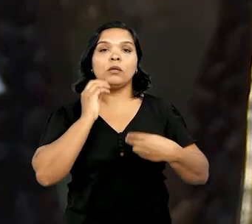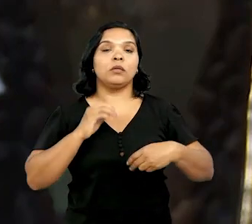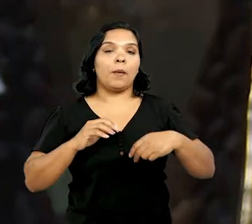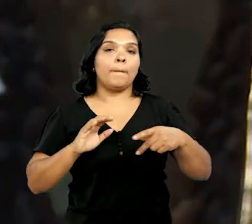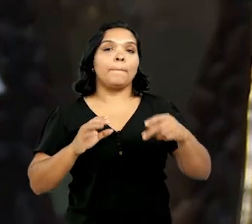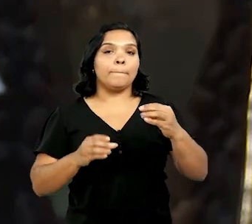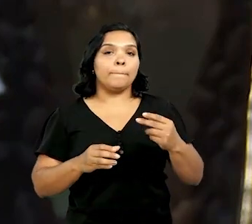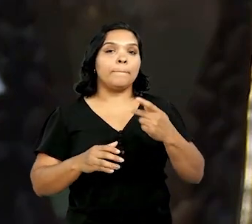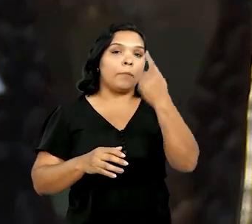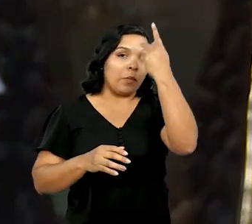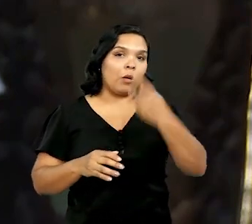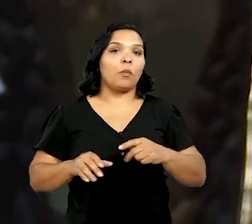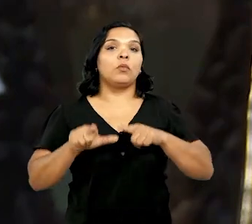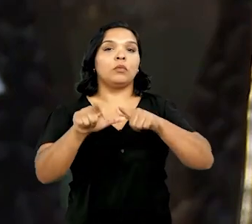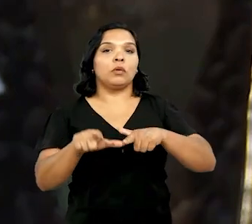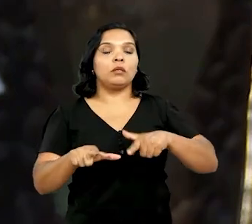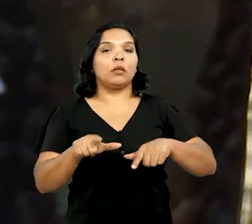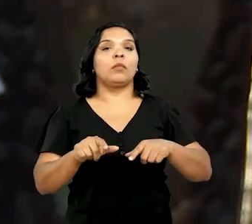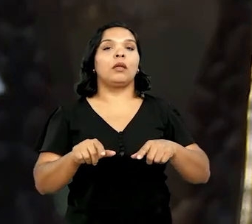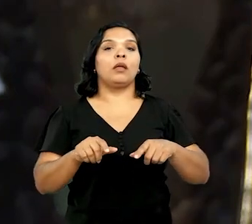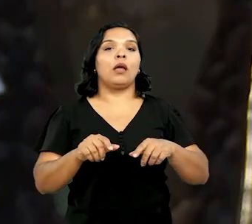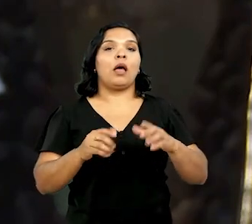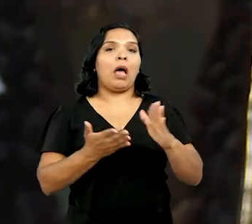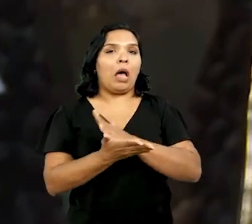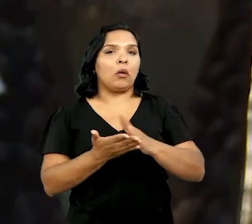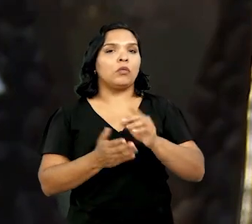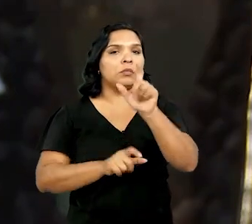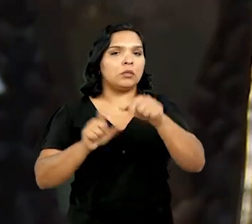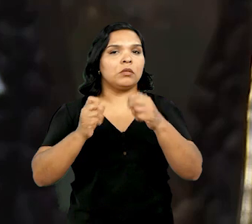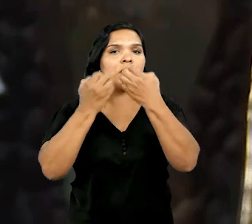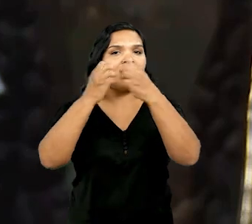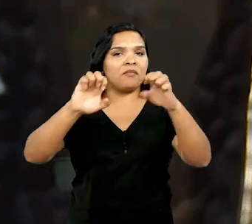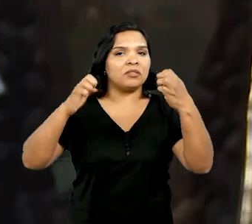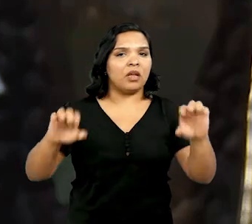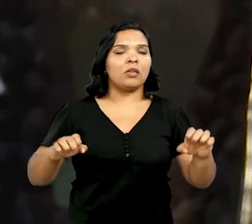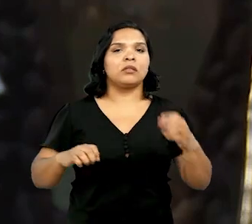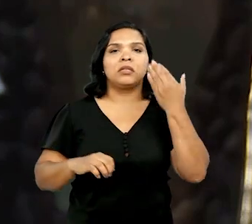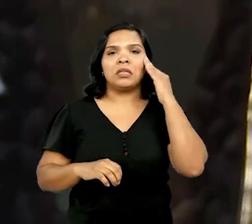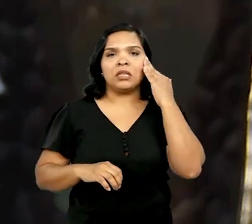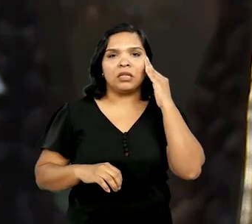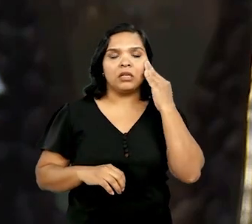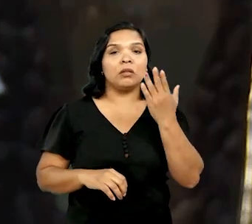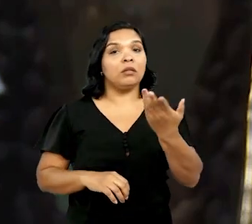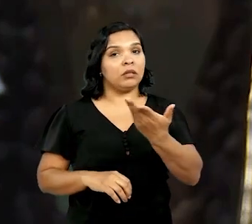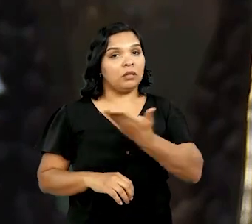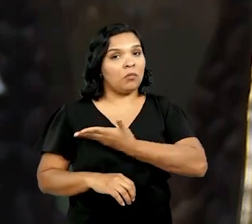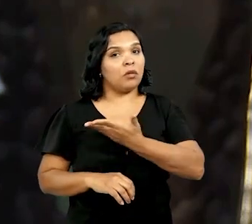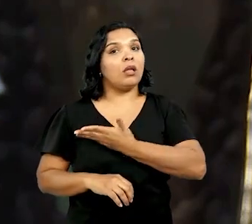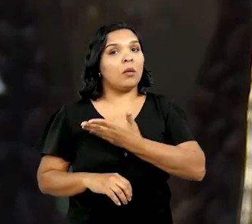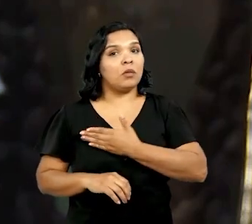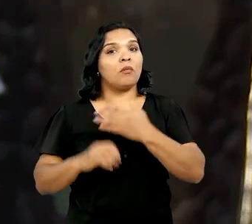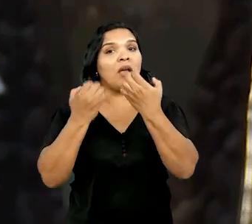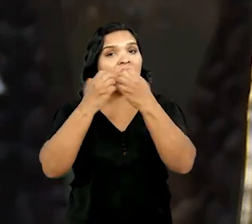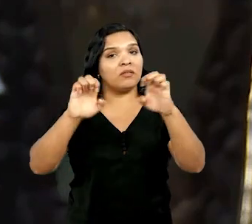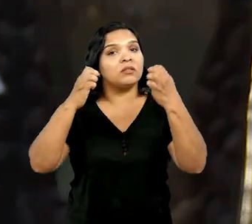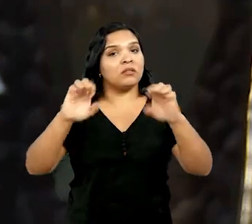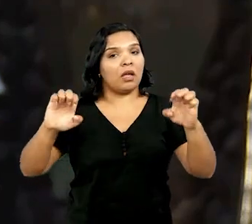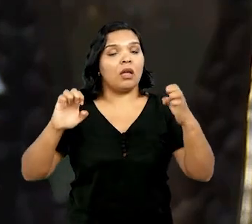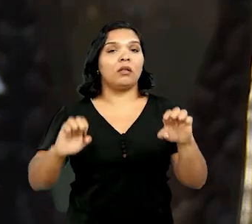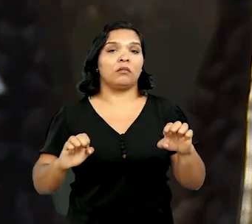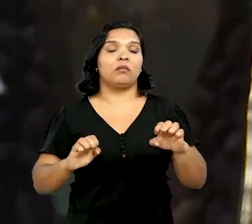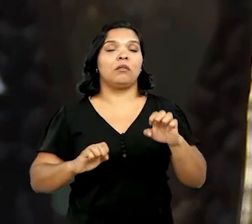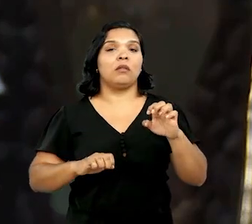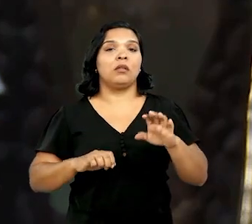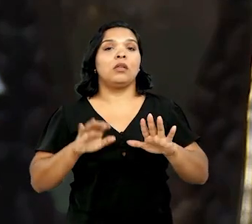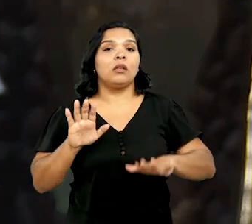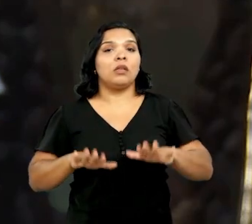do candomblé. Os evangélicos, tem uns que eles entendem, porque eu tenho muito amigo de evangélico,